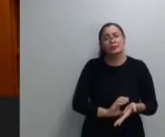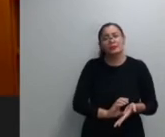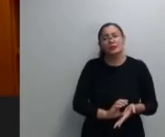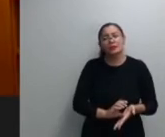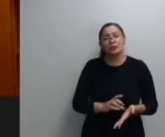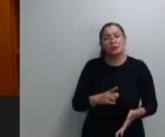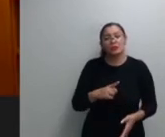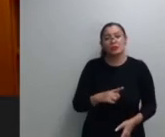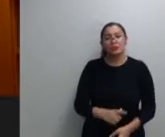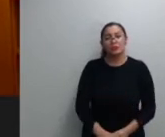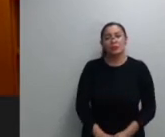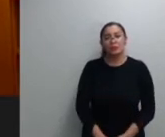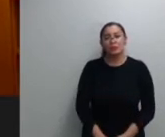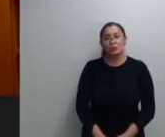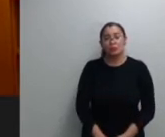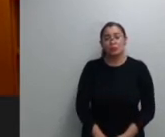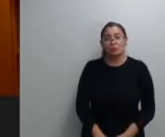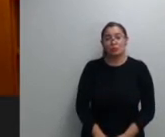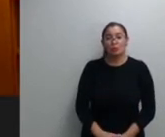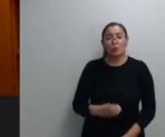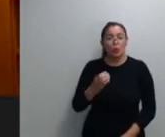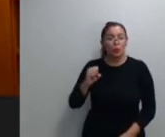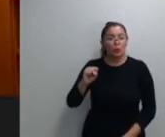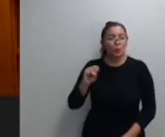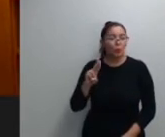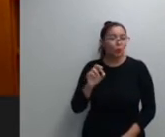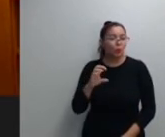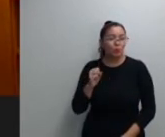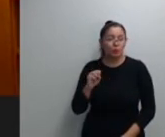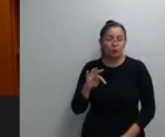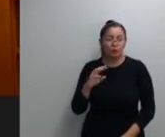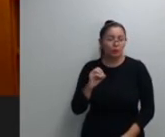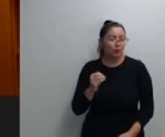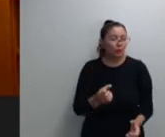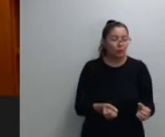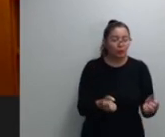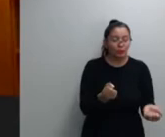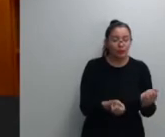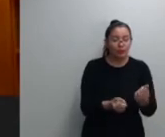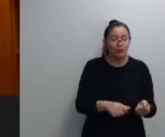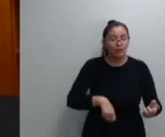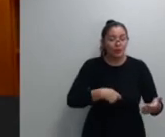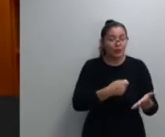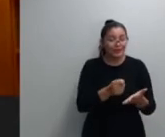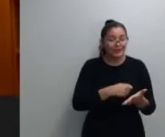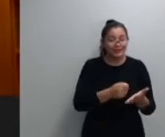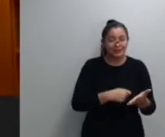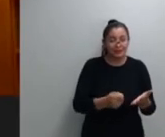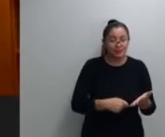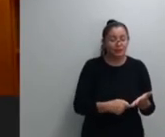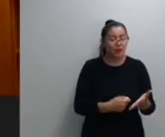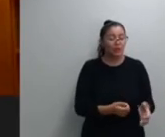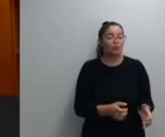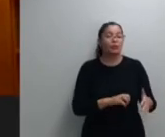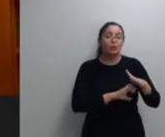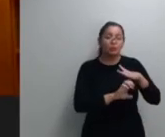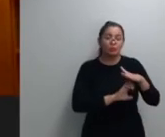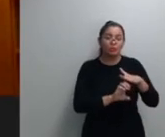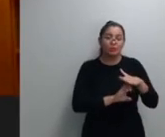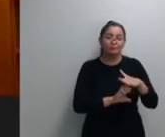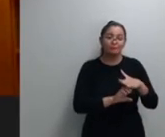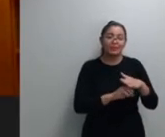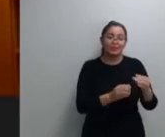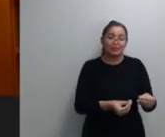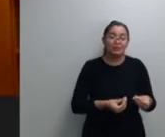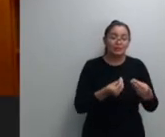sob o custo de aquisição dos veículos registrados em seu ativo imobilizado e destinado à locação,